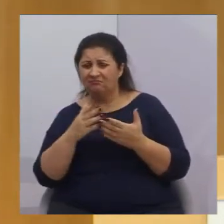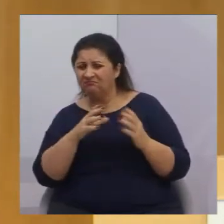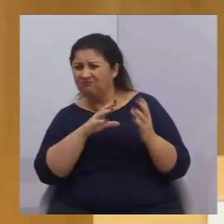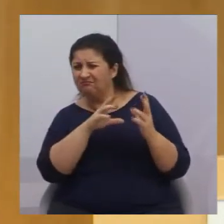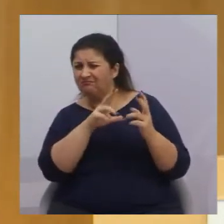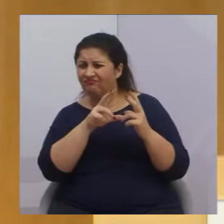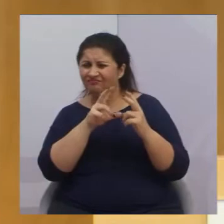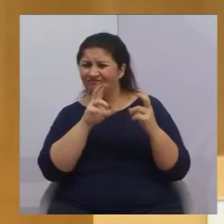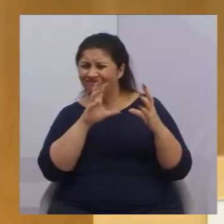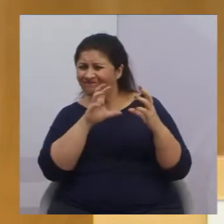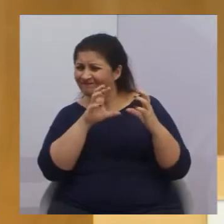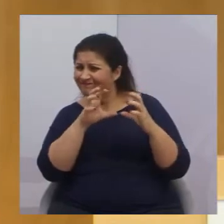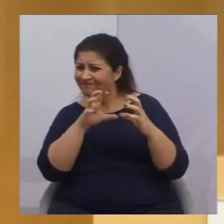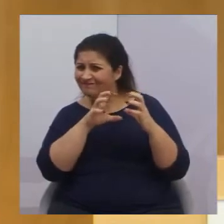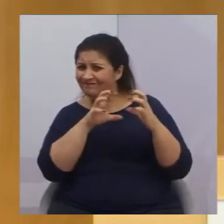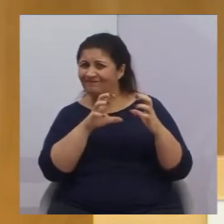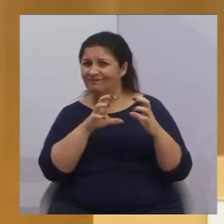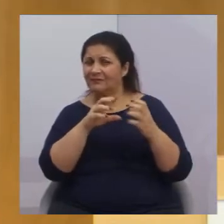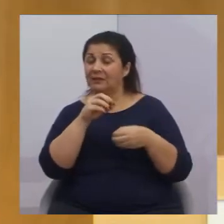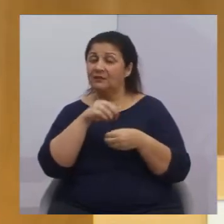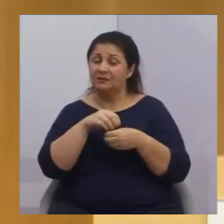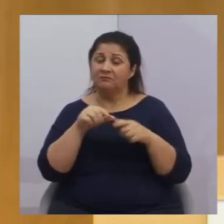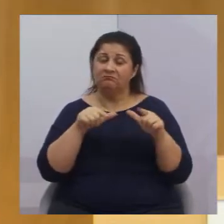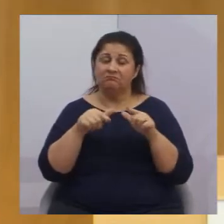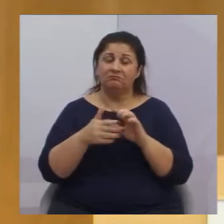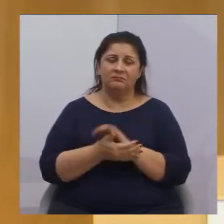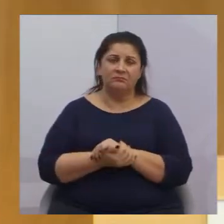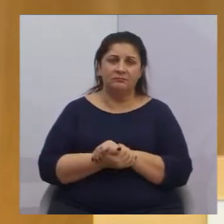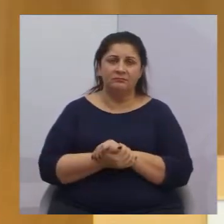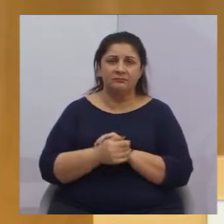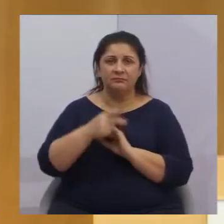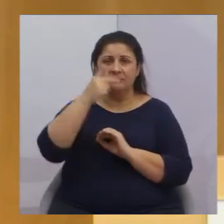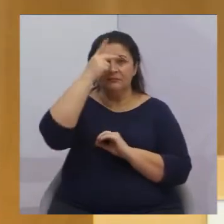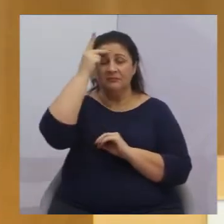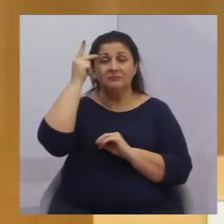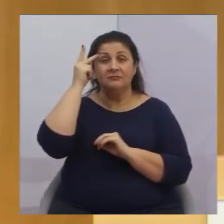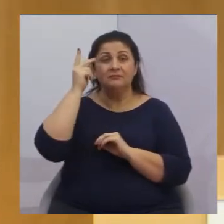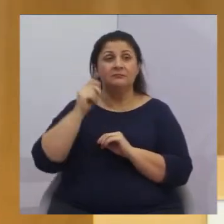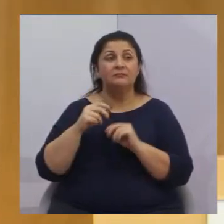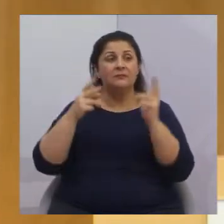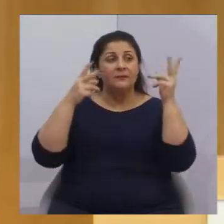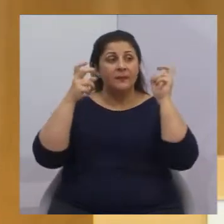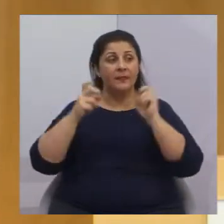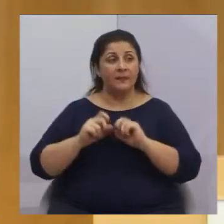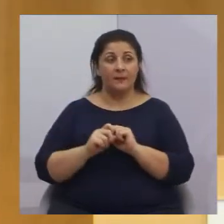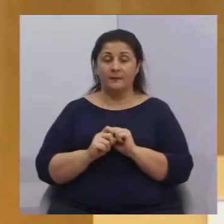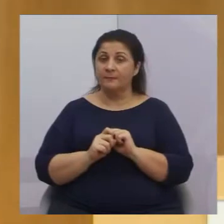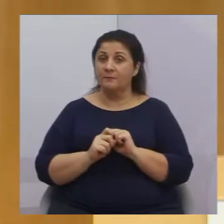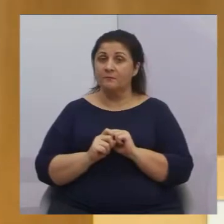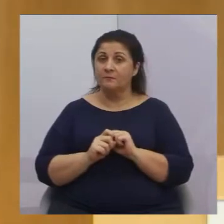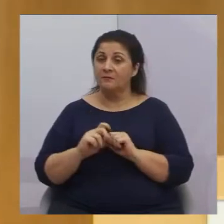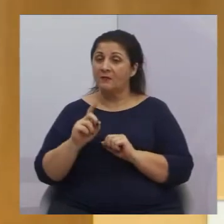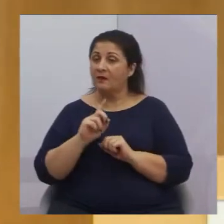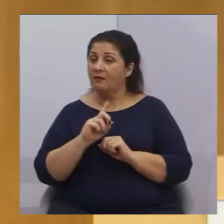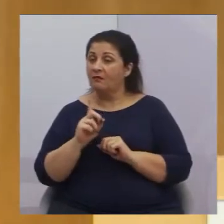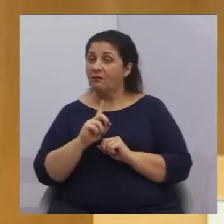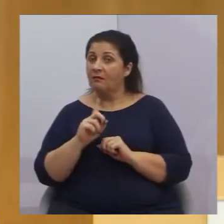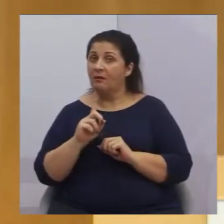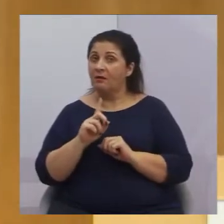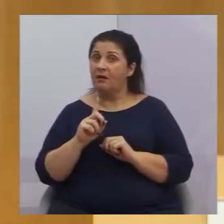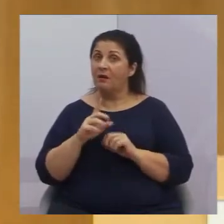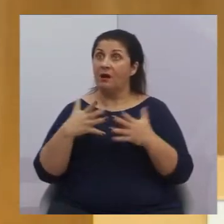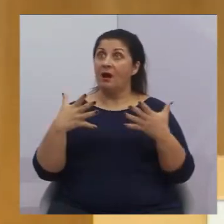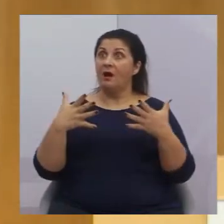naturais, né, do ambiente de trabalho. E aí essas pessoas vão vendo que não era tanto